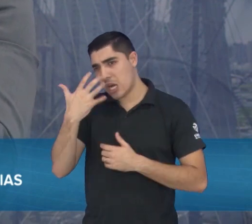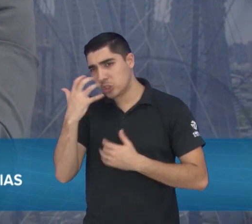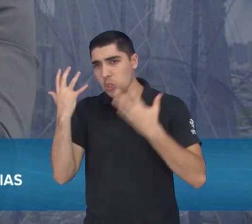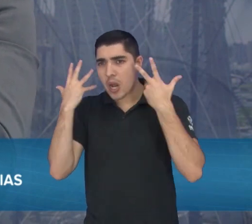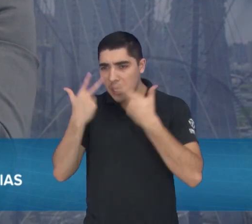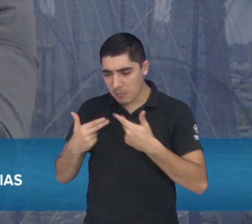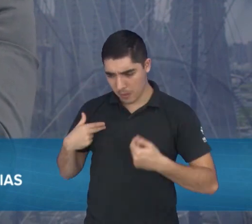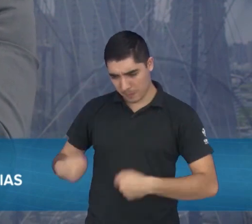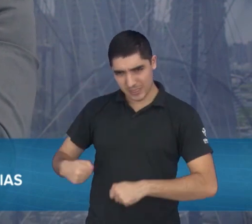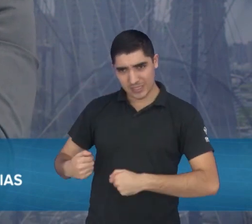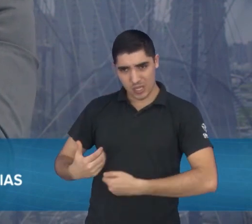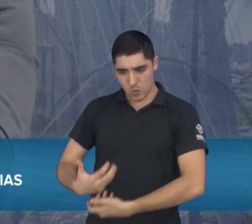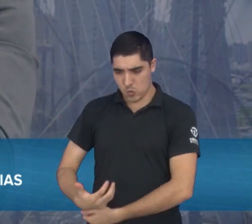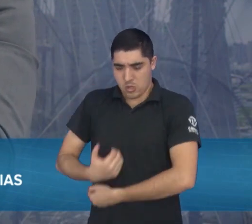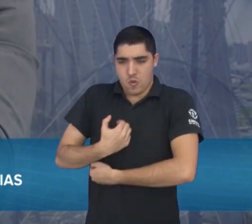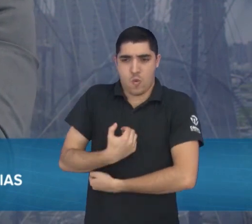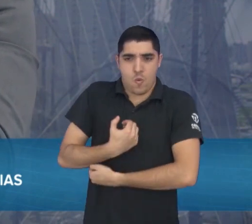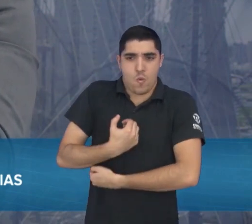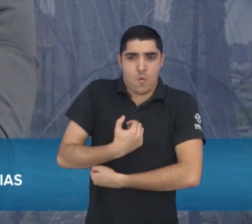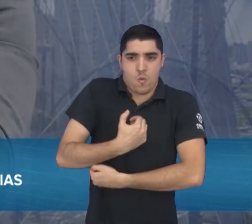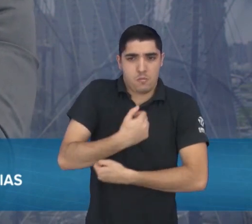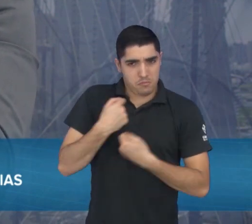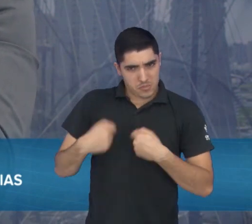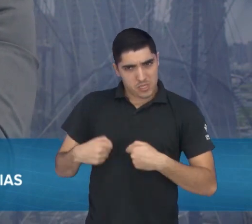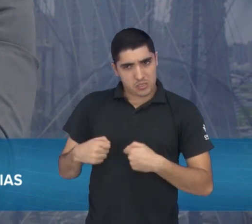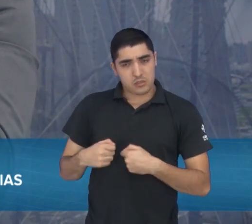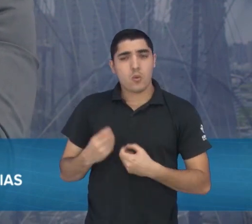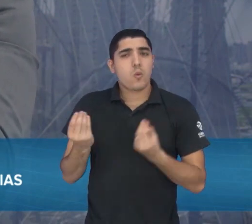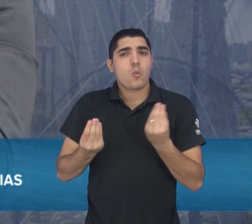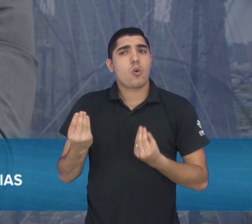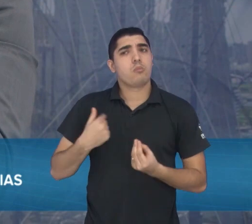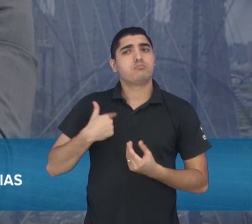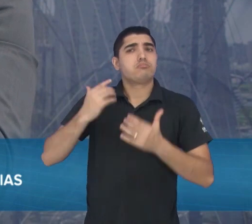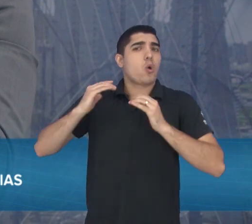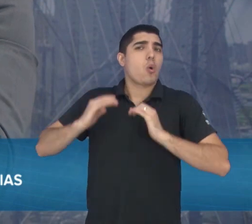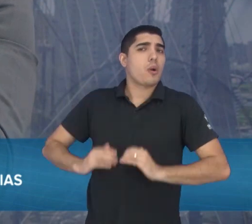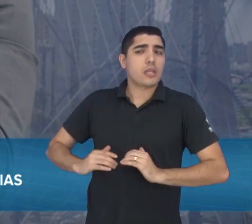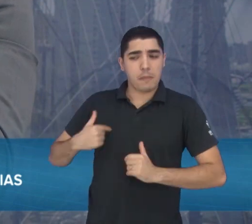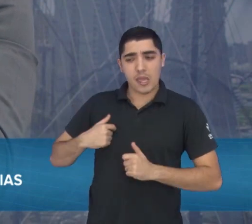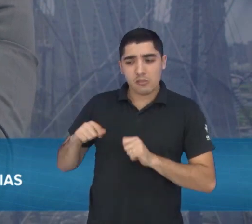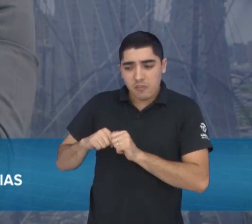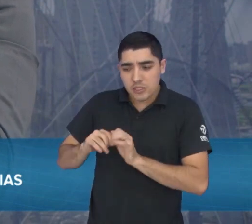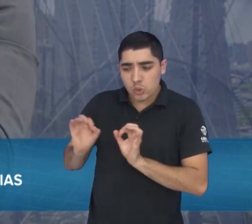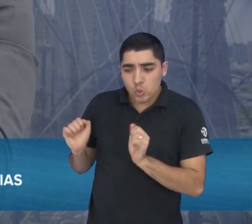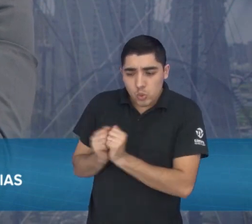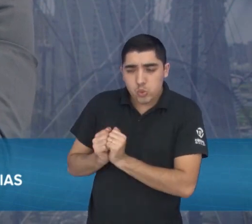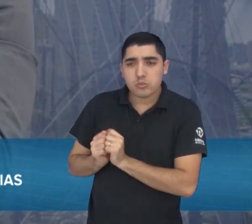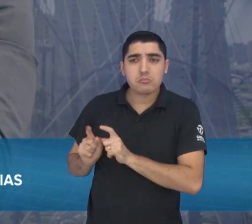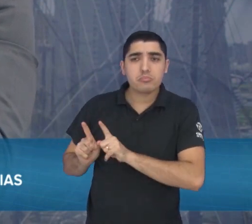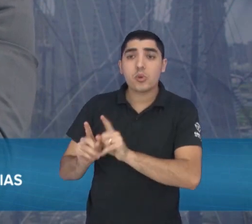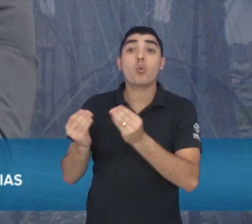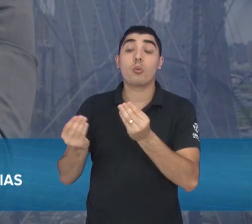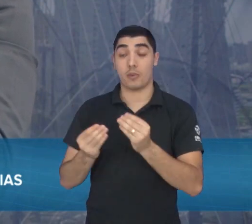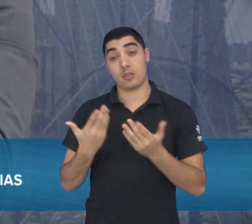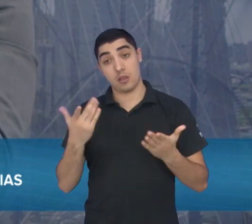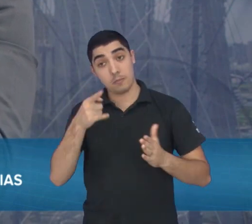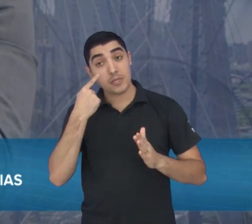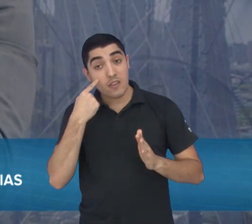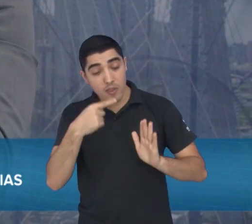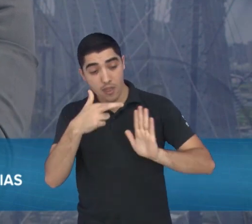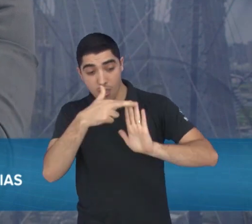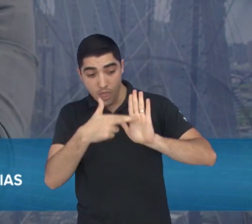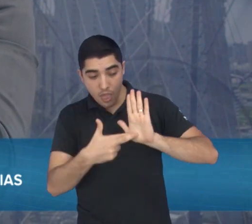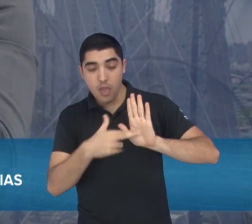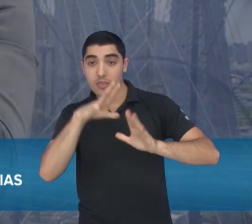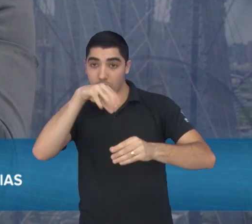portar? Também tem que ter uma atenção muito especial do condômino, do morador, ao estar com o seu animal na área comum do